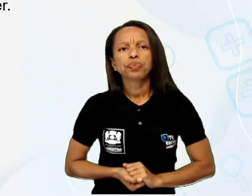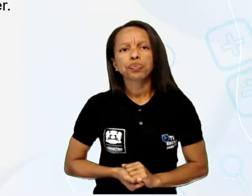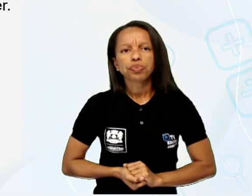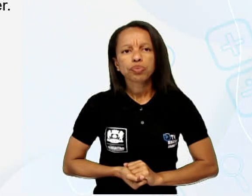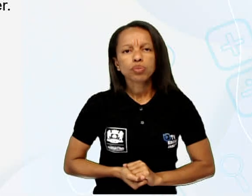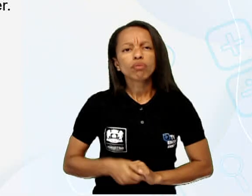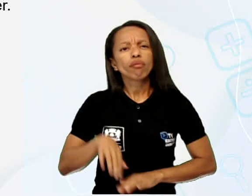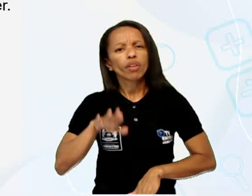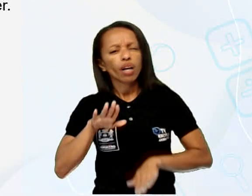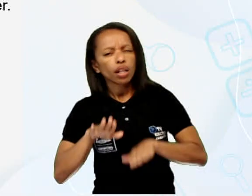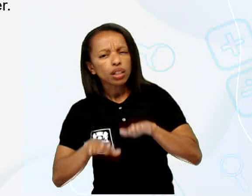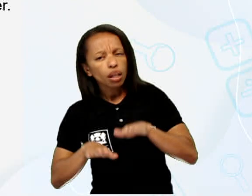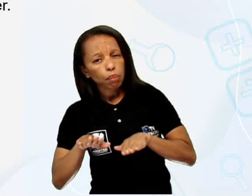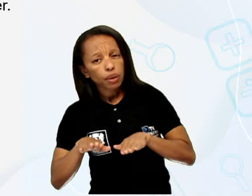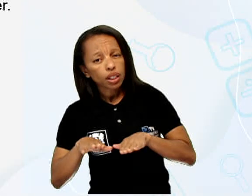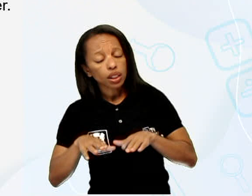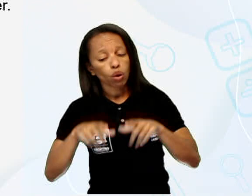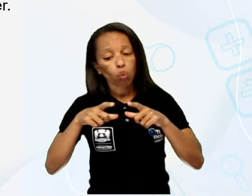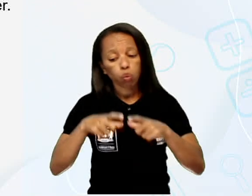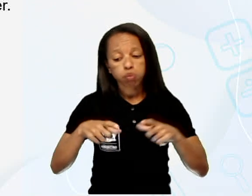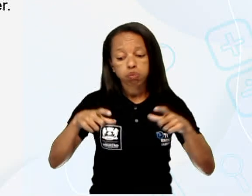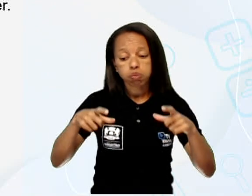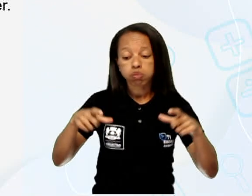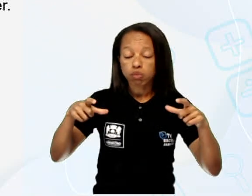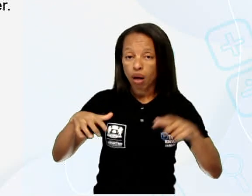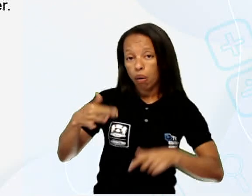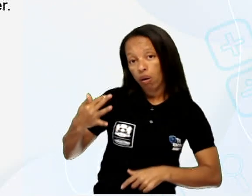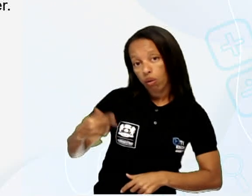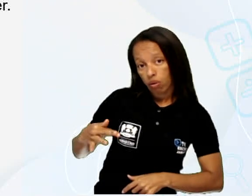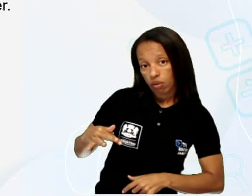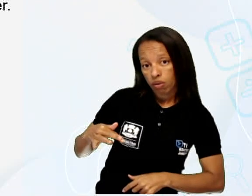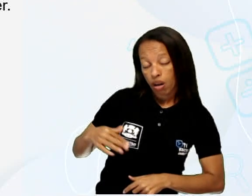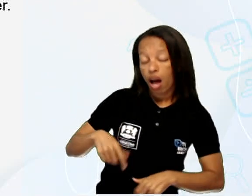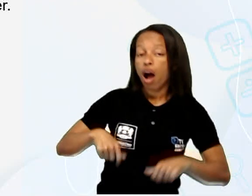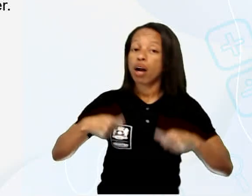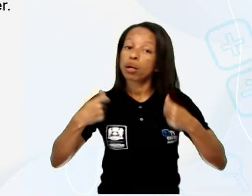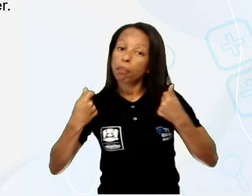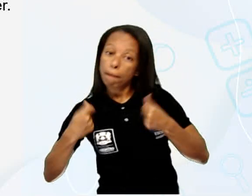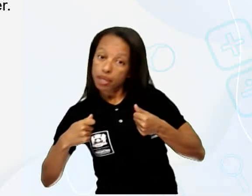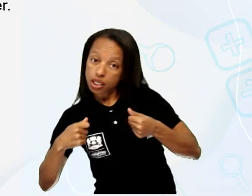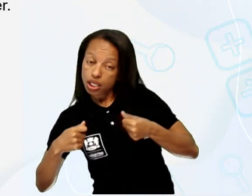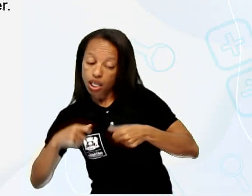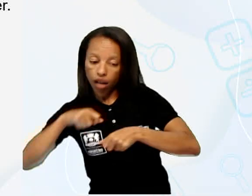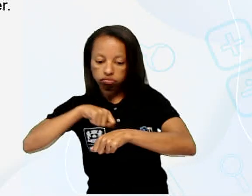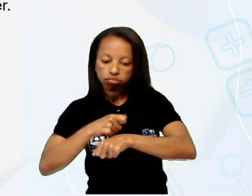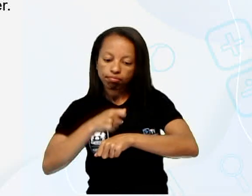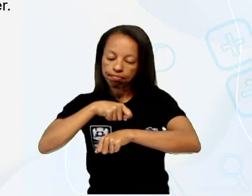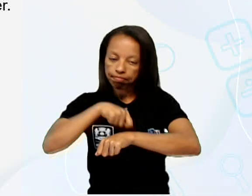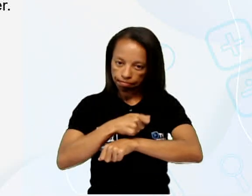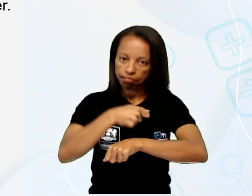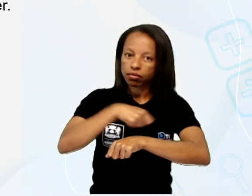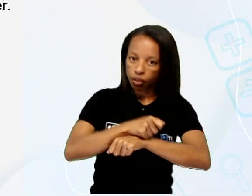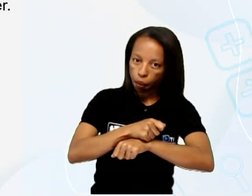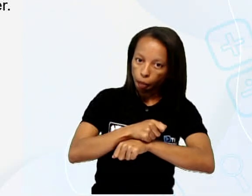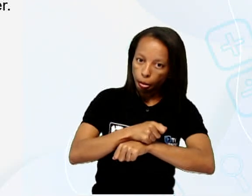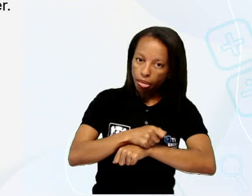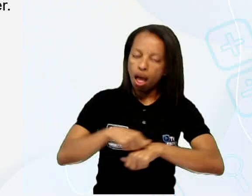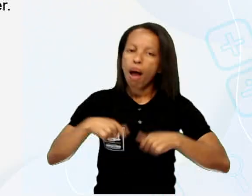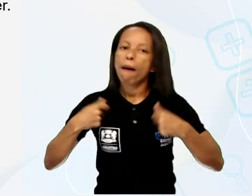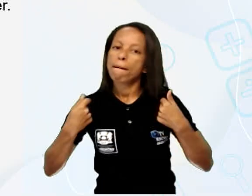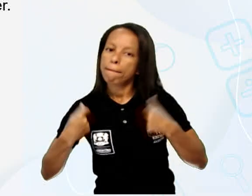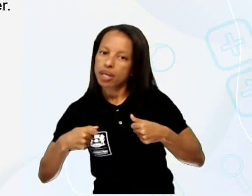E dependendo do tamanho do ferimento, se precisar levar pontos, é recomendável que você leve a